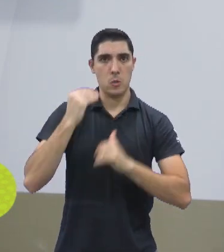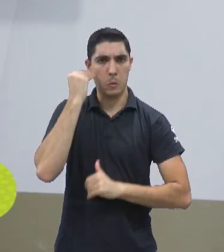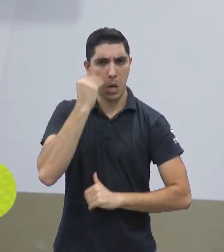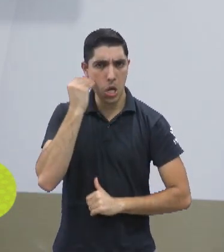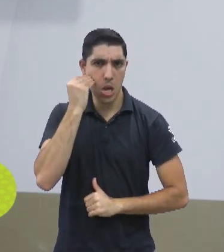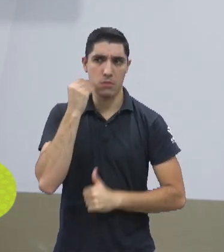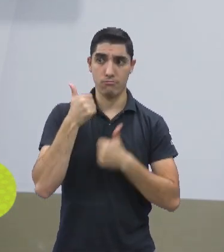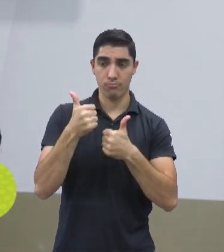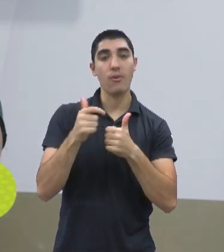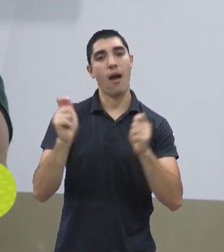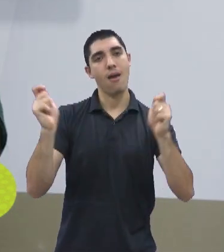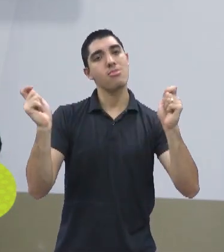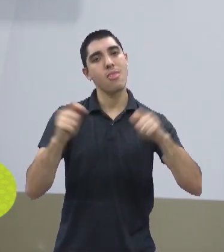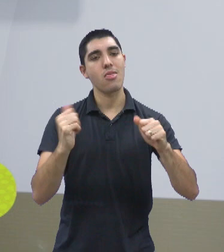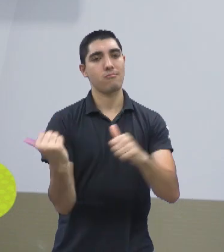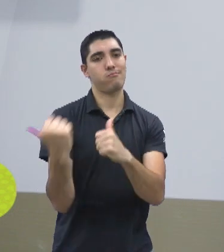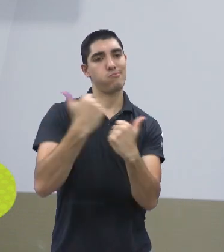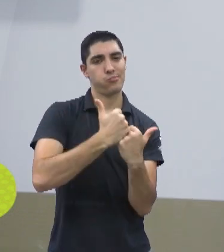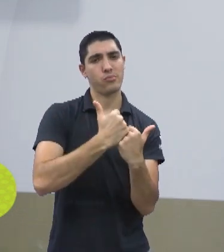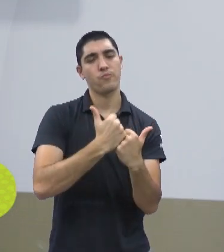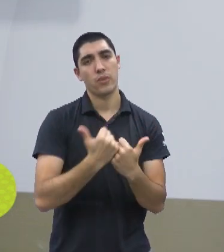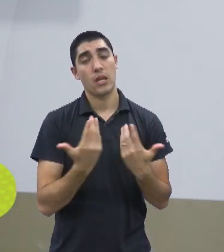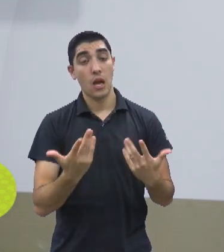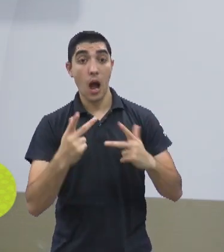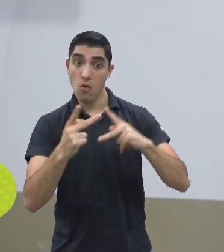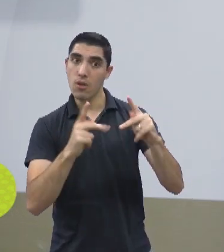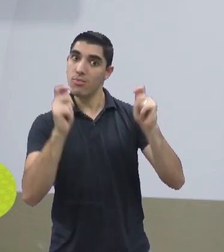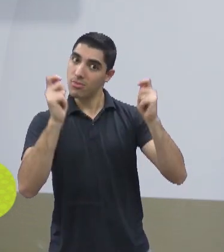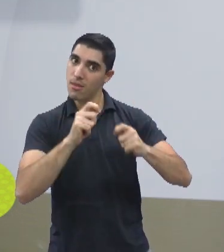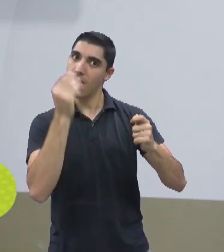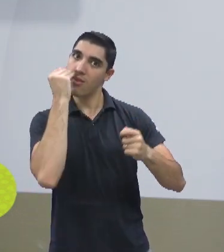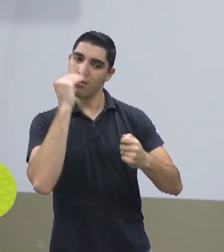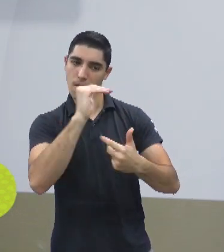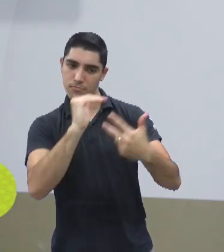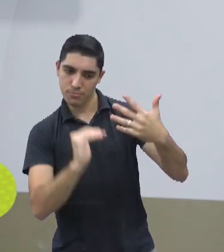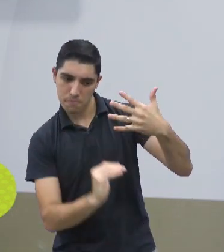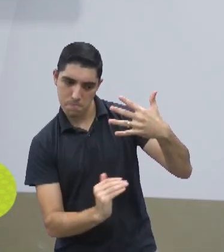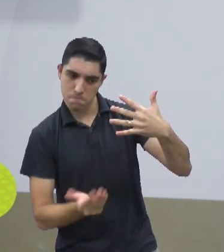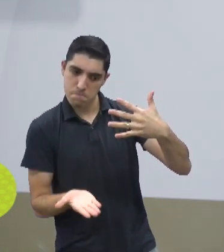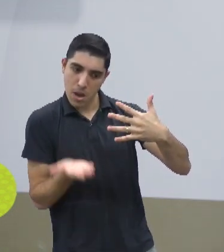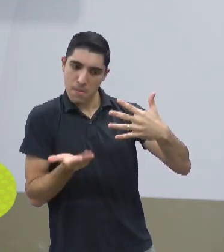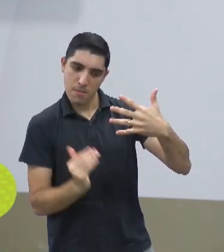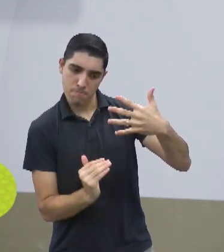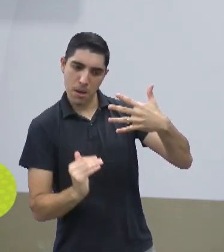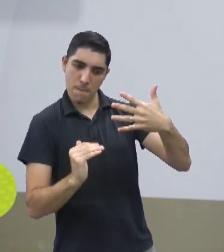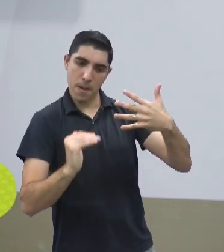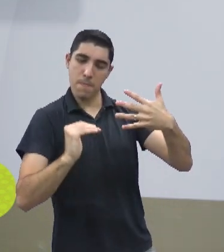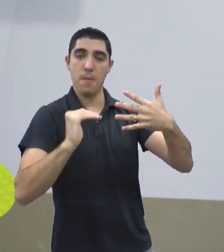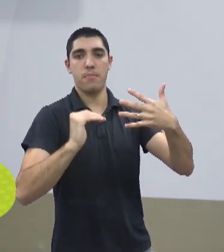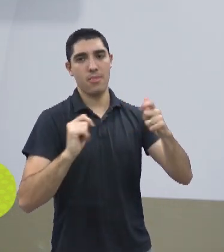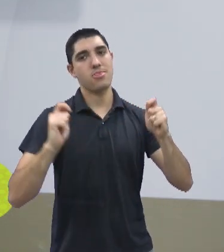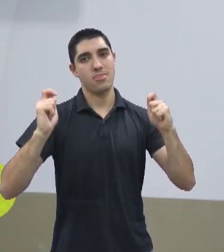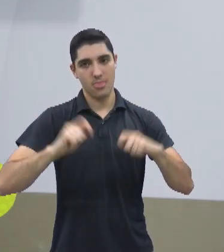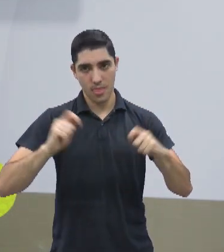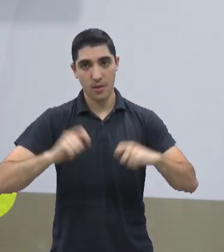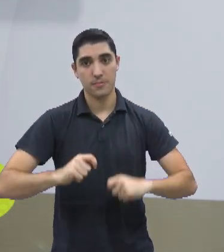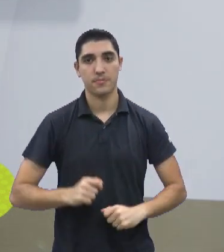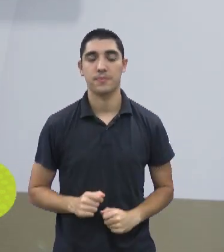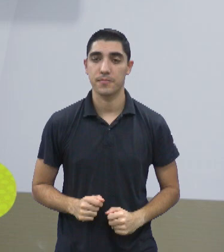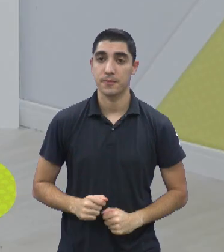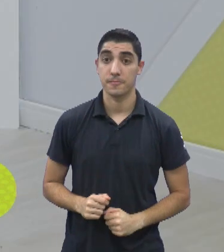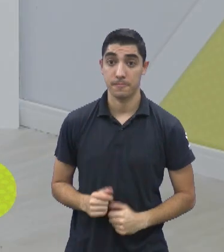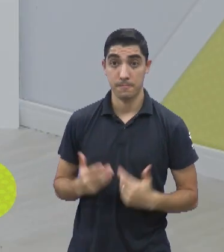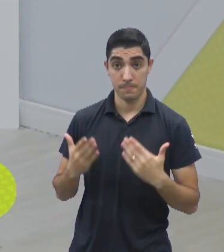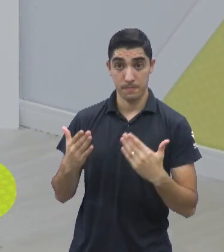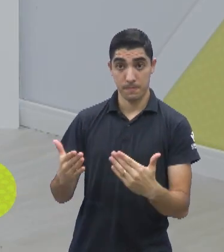cima, né? Não de cima lá dos 4 primeiros, mas para tentar ir direto lá para decidir a questão dos playoffs em casa depois. Em breve,